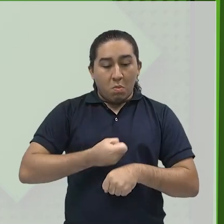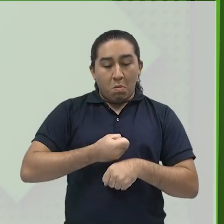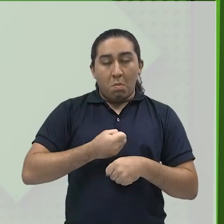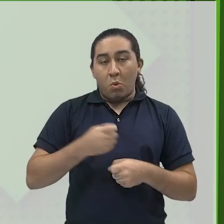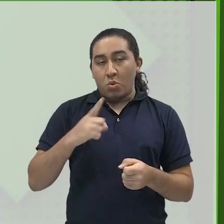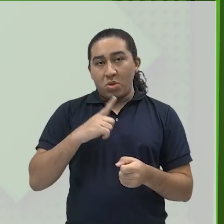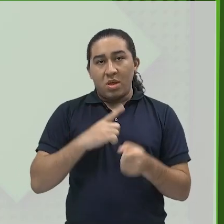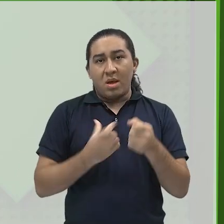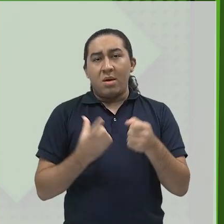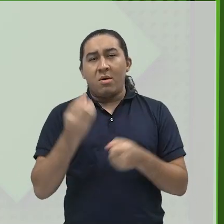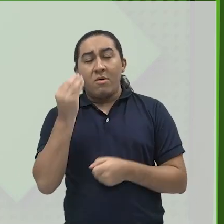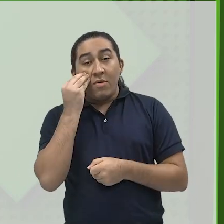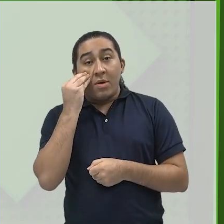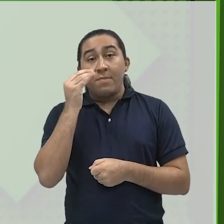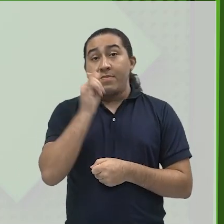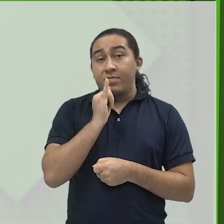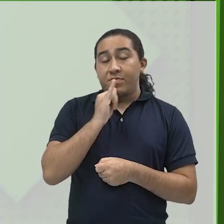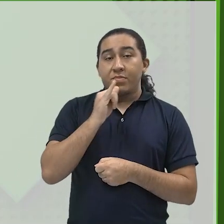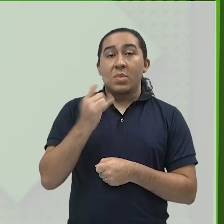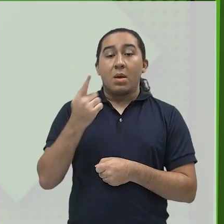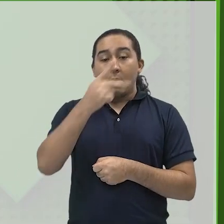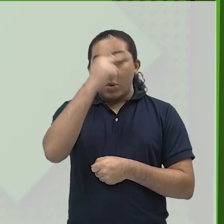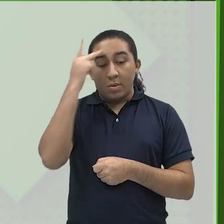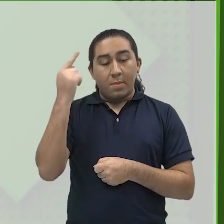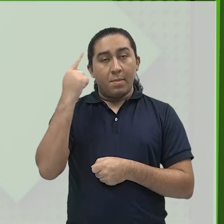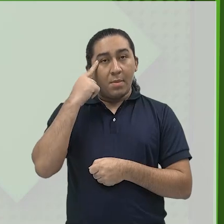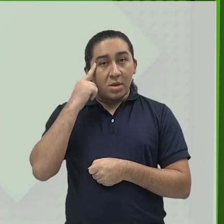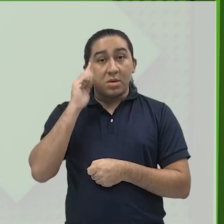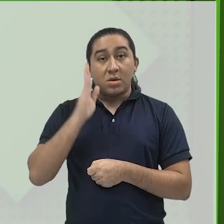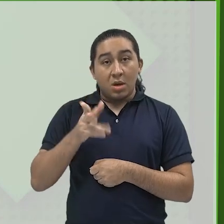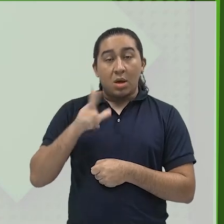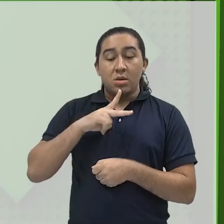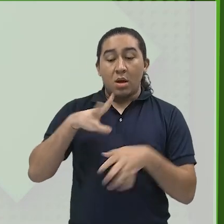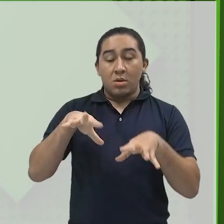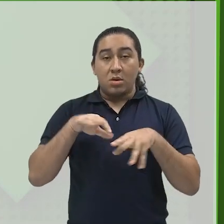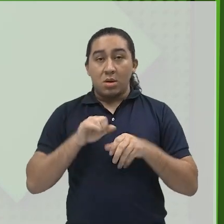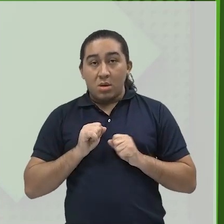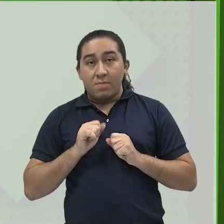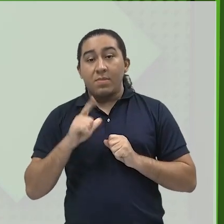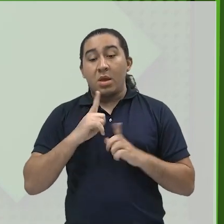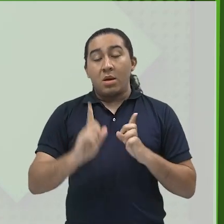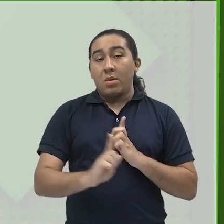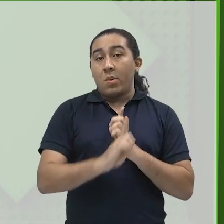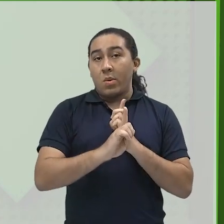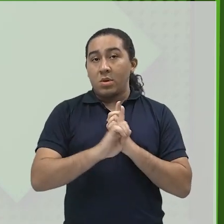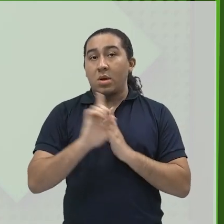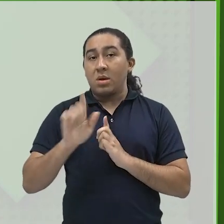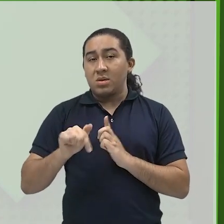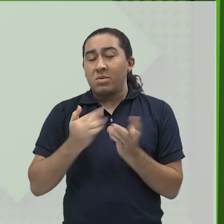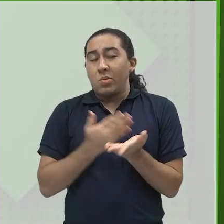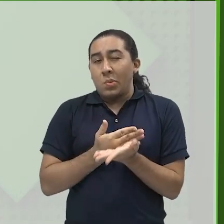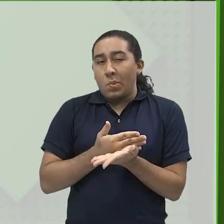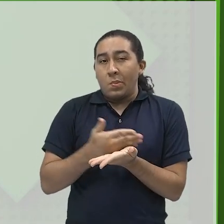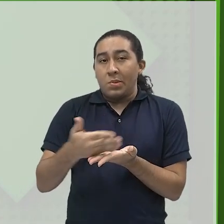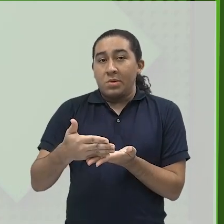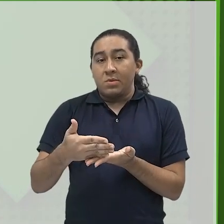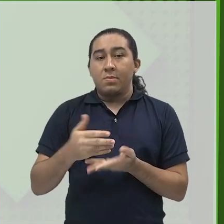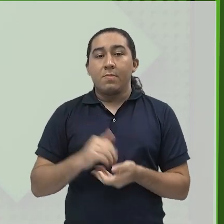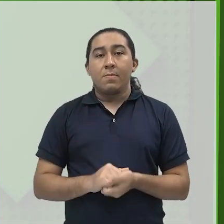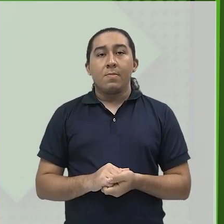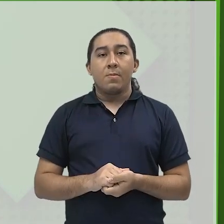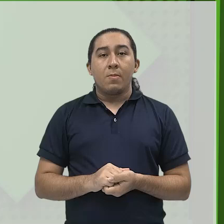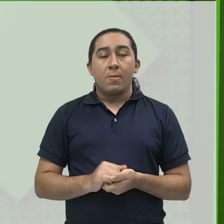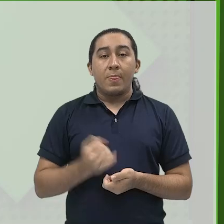faz os testes, né? Ele acha, né, que pode ter sido contaminado e faz o teste e detecta a infecção bem no início. Quando